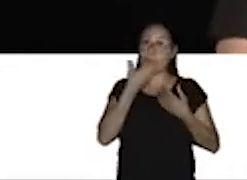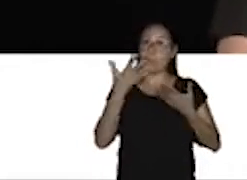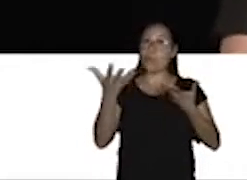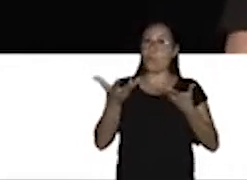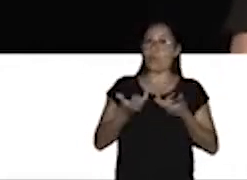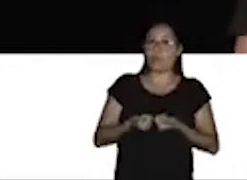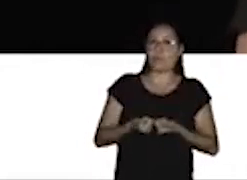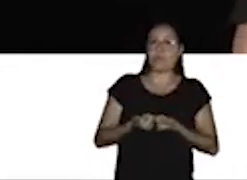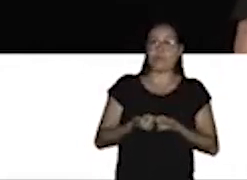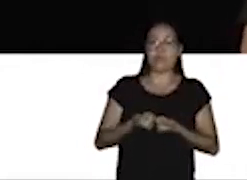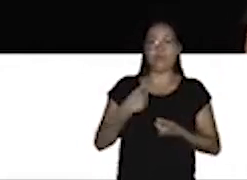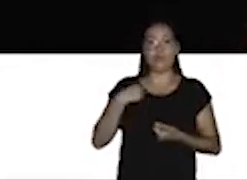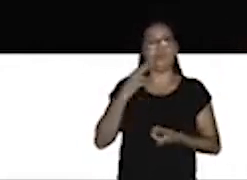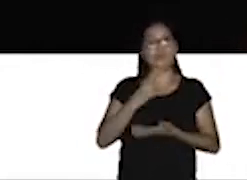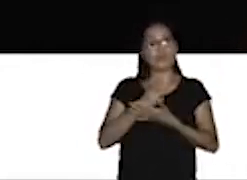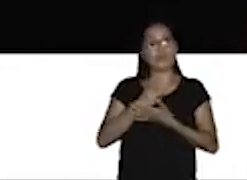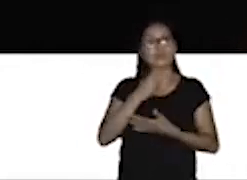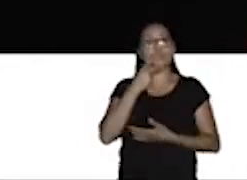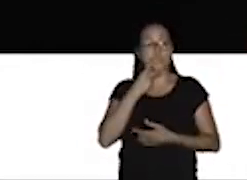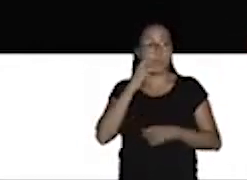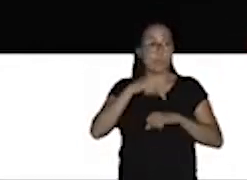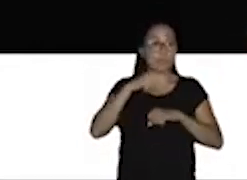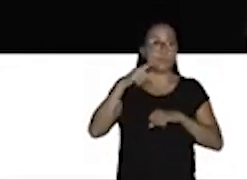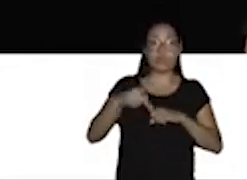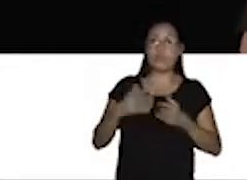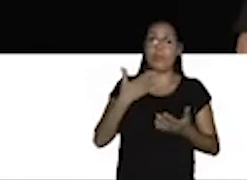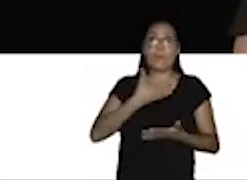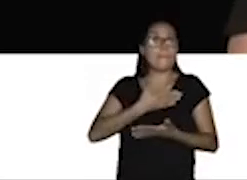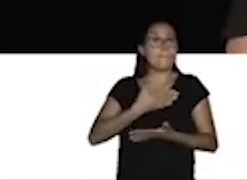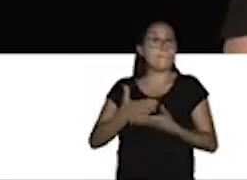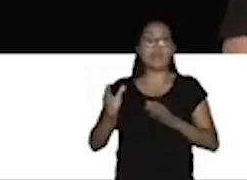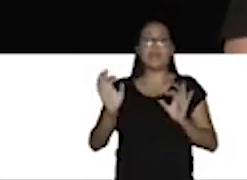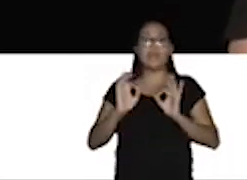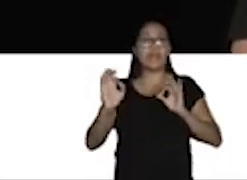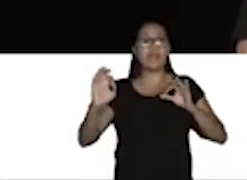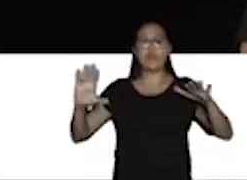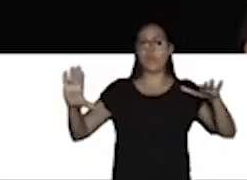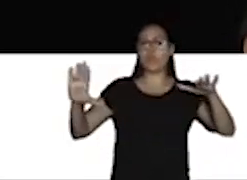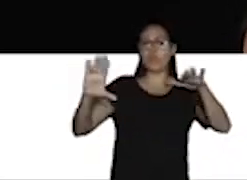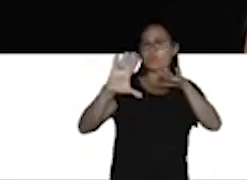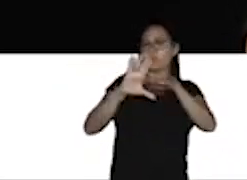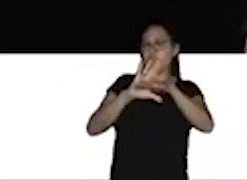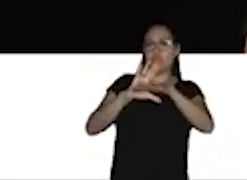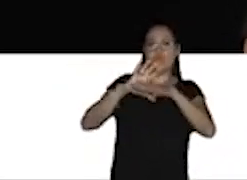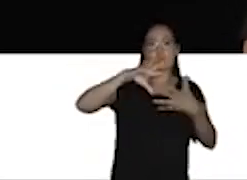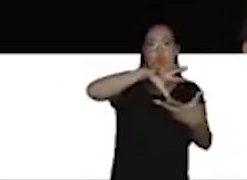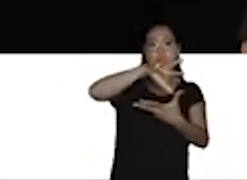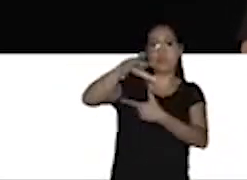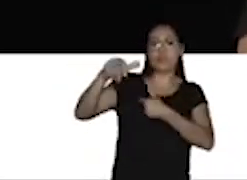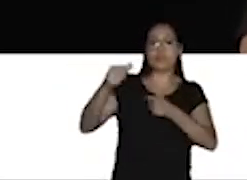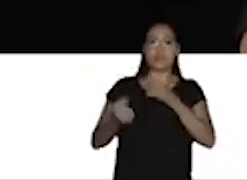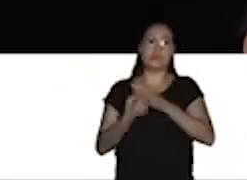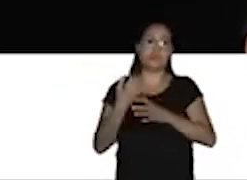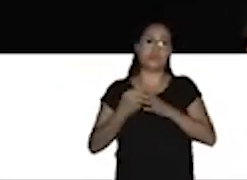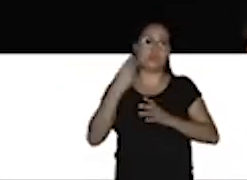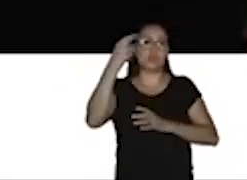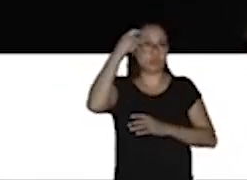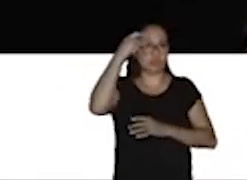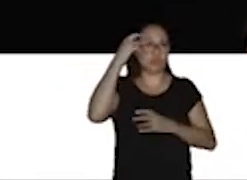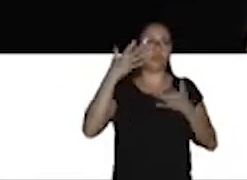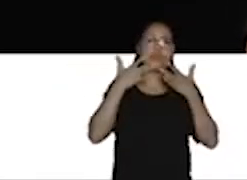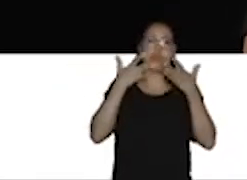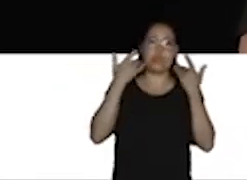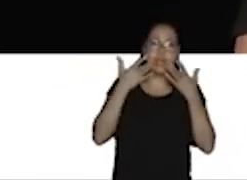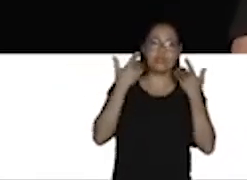vou continuar falando. Passo Fundo não perde para lugar nenhum do mundo em produção cultural. Seja no